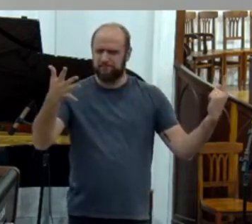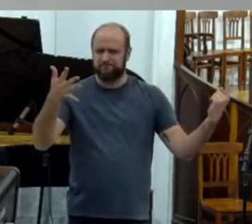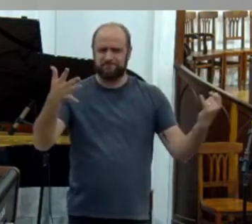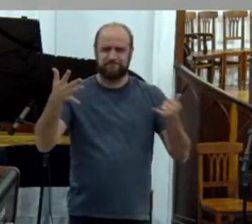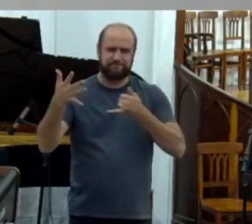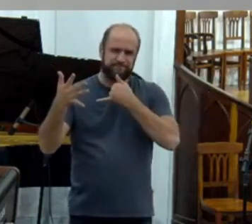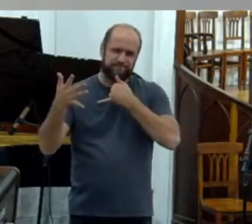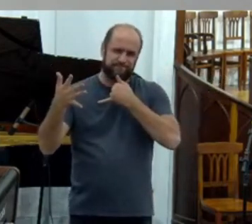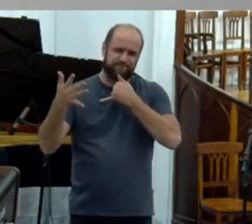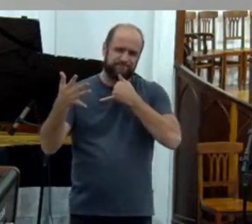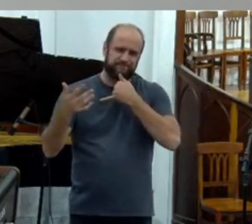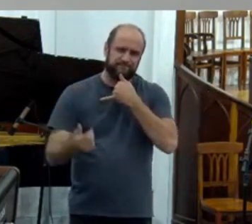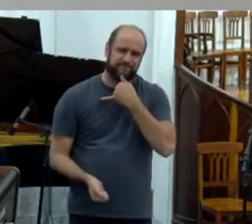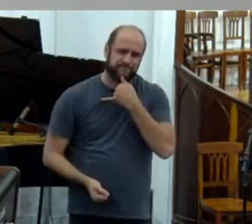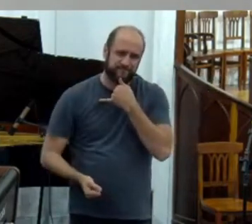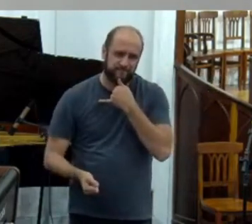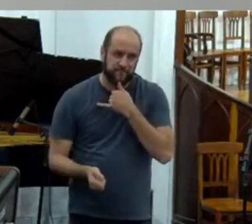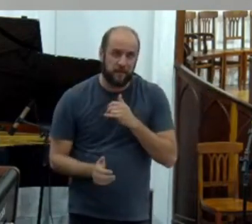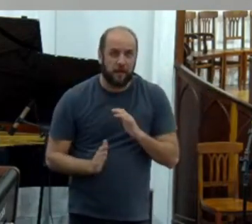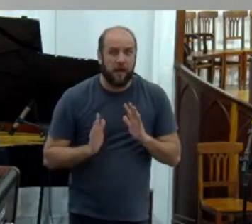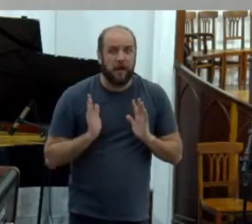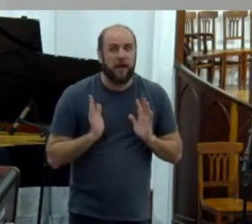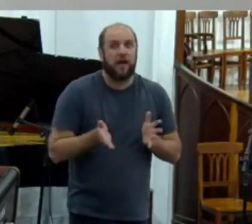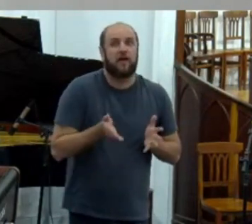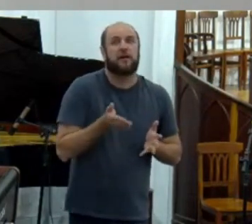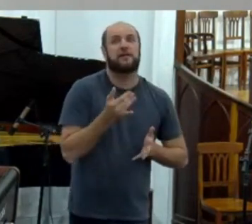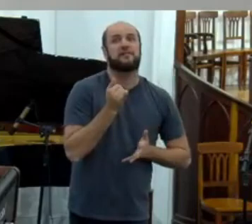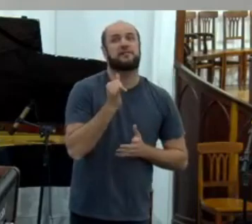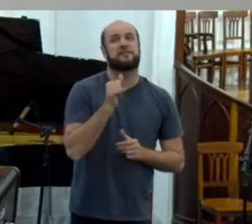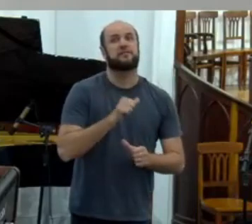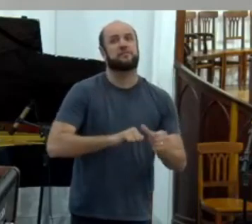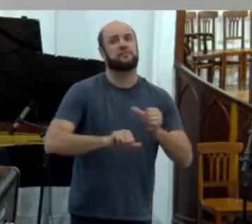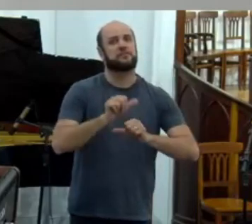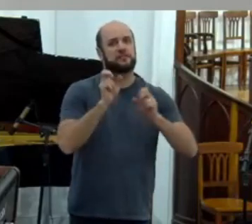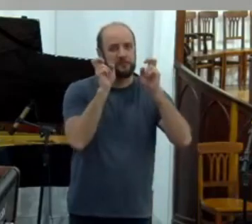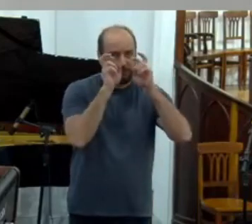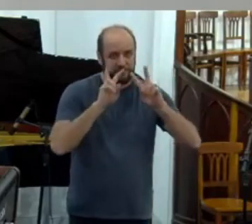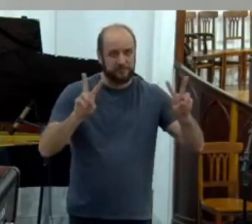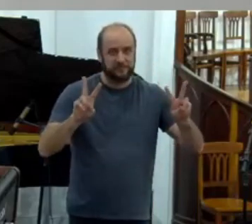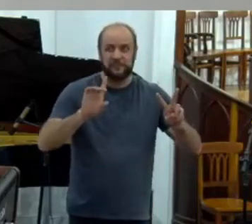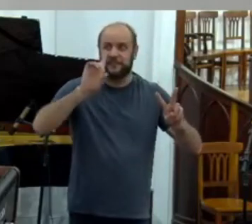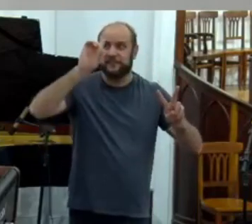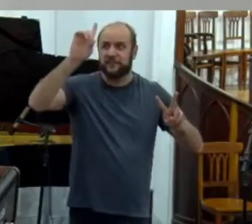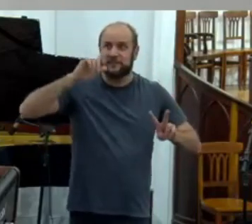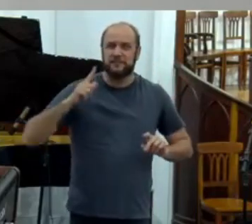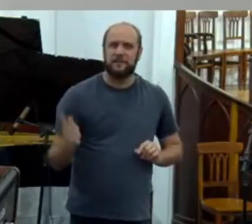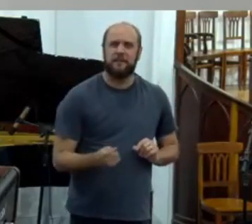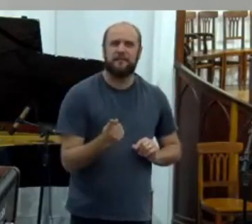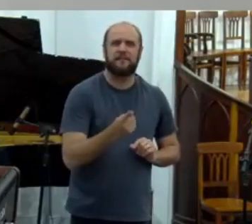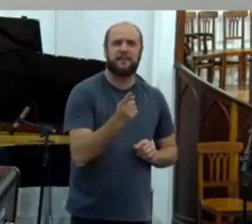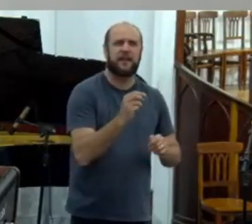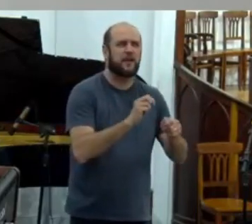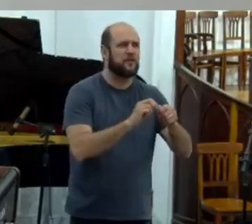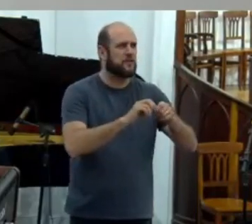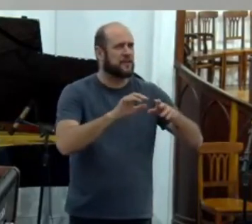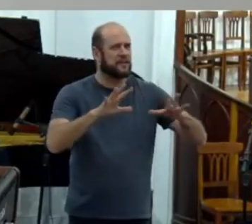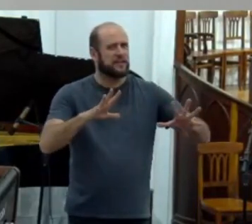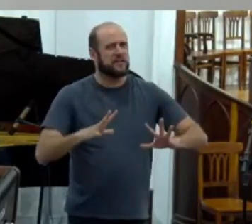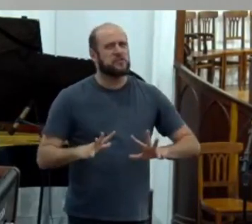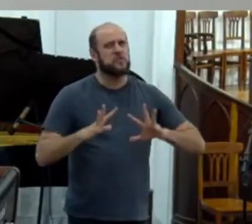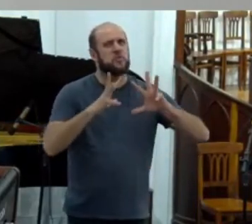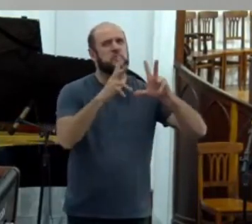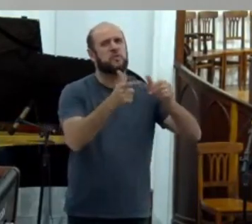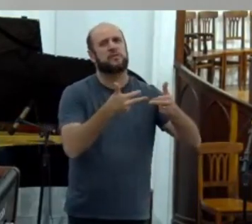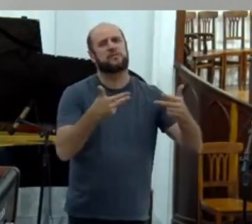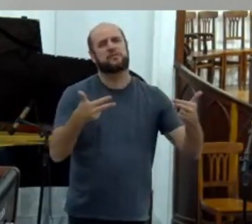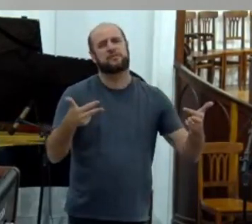Agora, se a nossa perspectiva é de que tem um Deus que é eterno, Criador de todas as coisas,